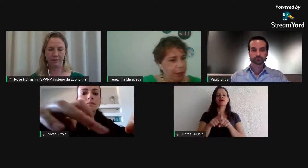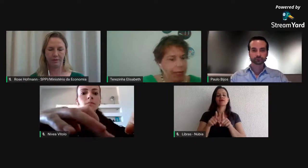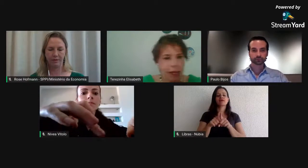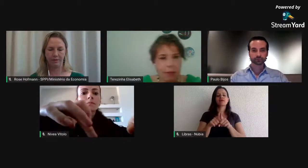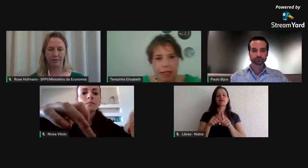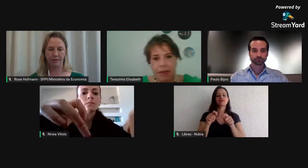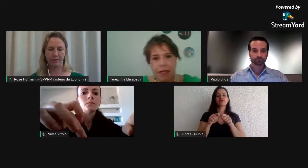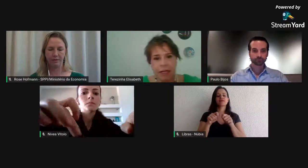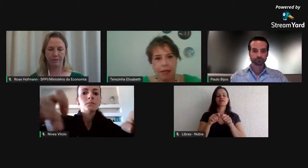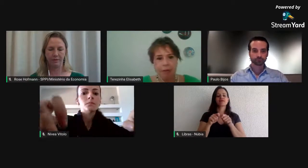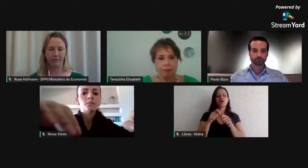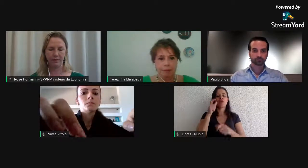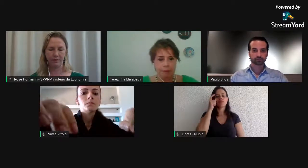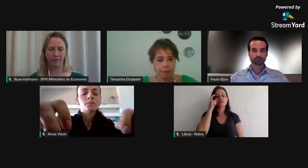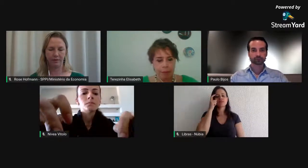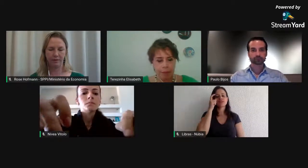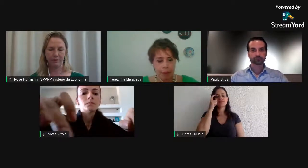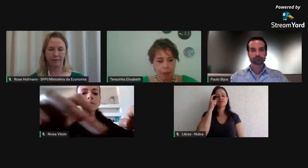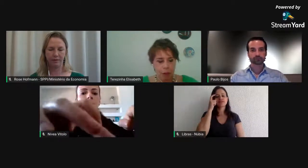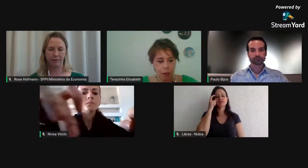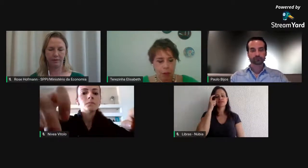fazer uma pequena observação.